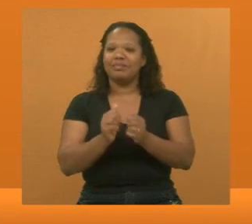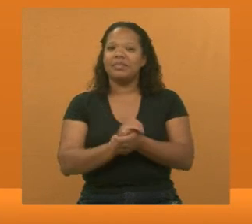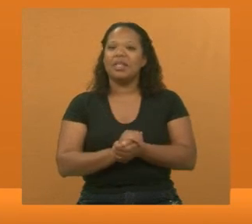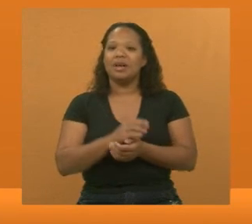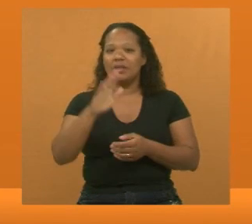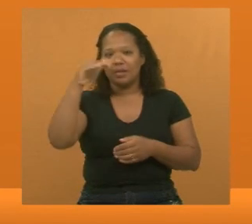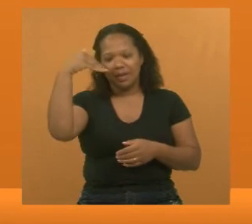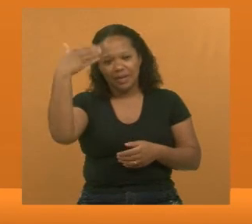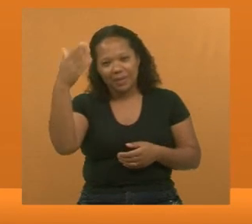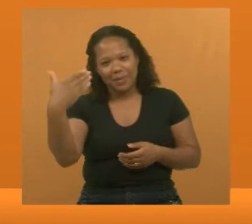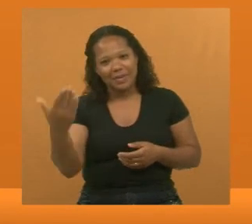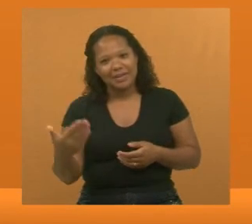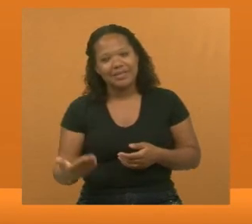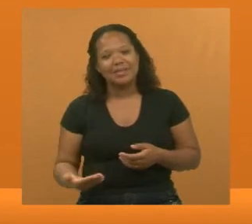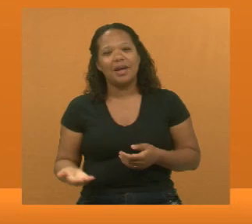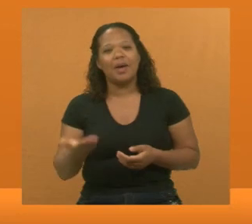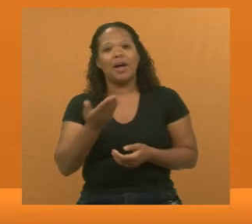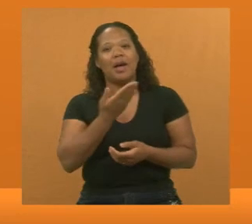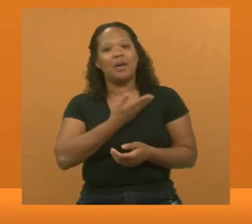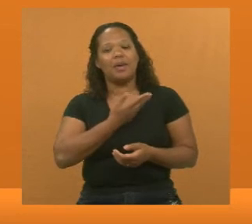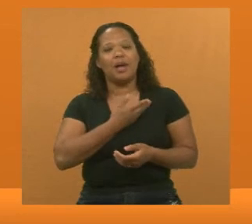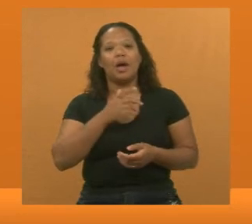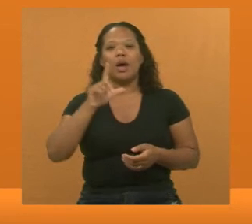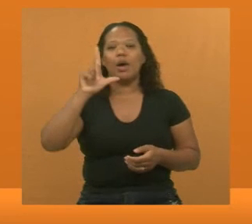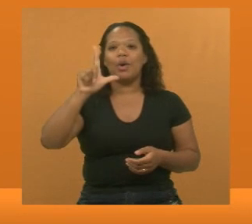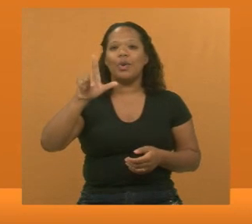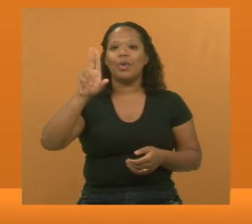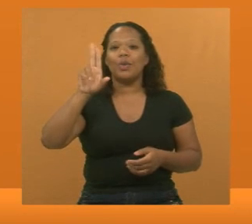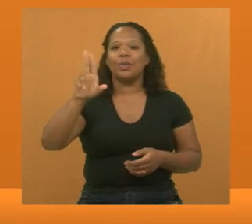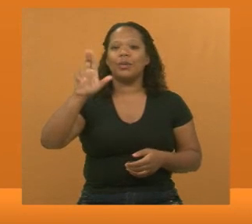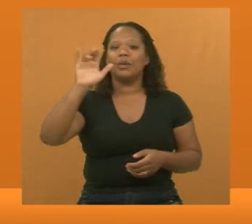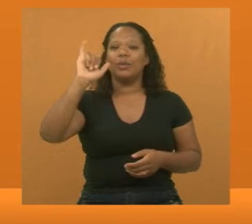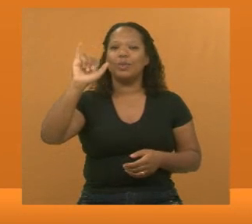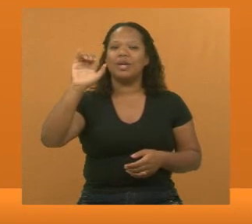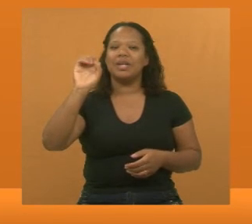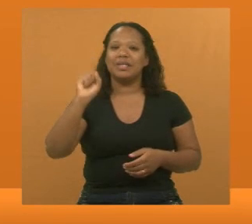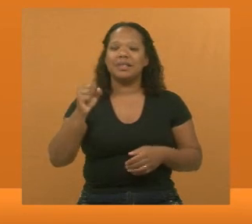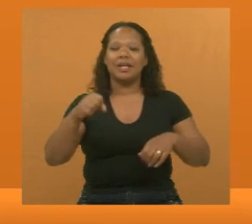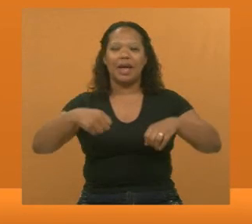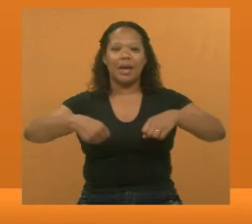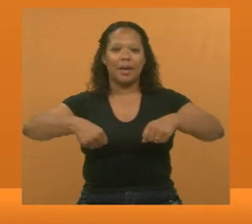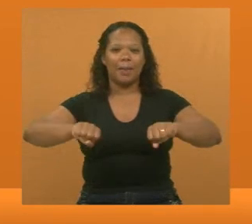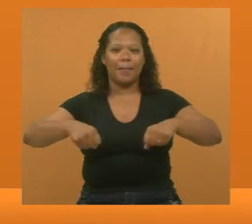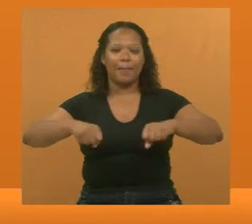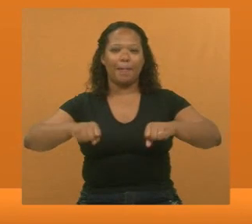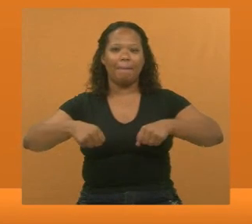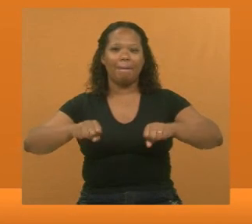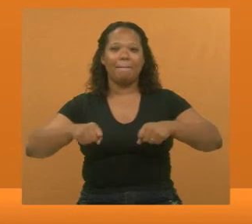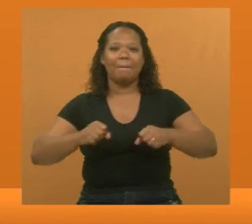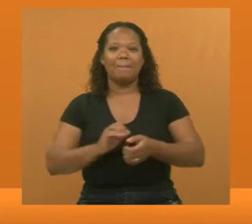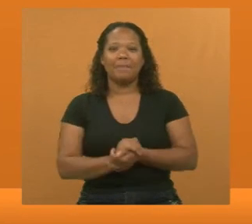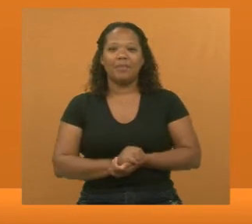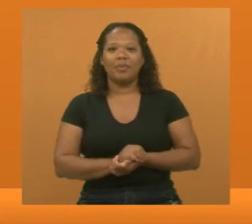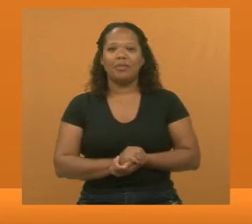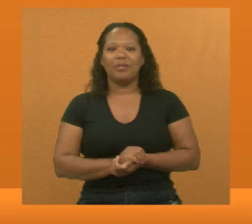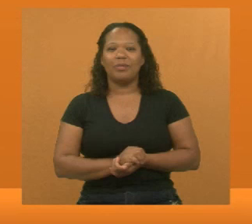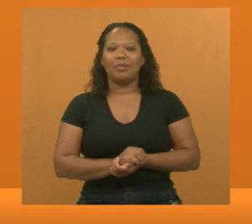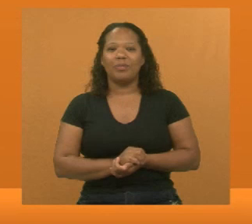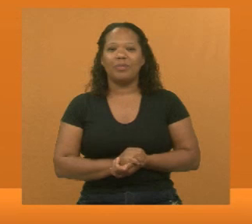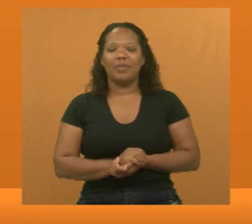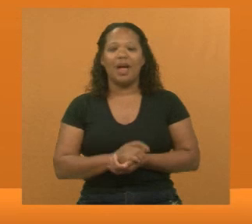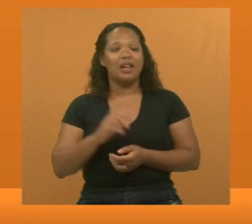quero fazer essa homenagem ao meu amigo Luiz César, que além de piloto de moto velocidade, é um